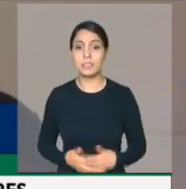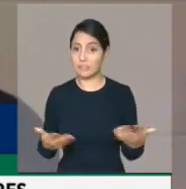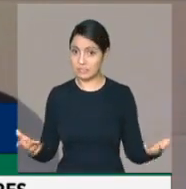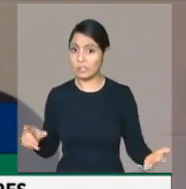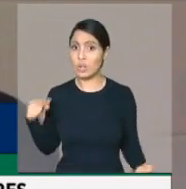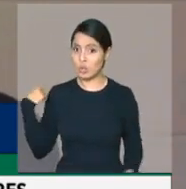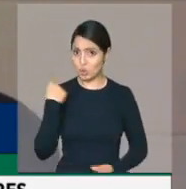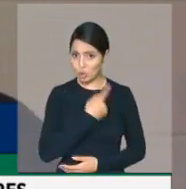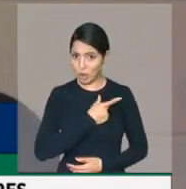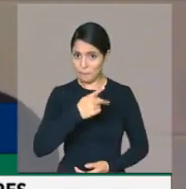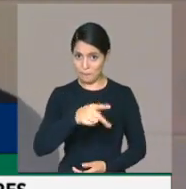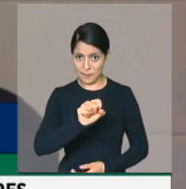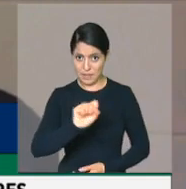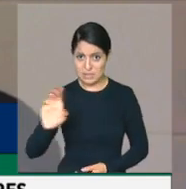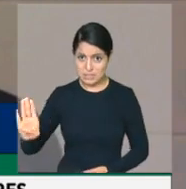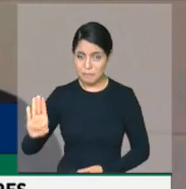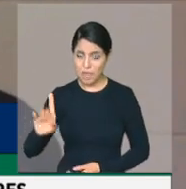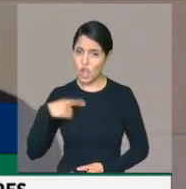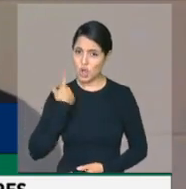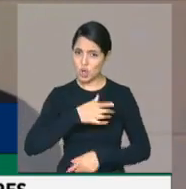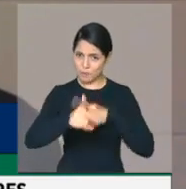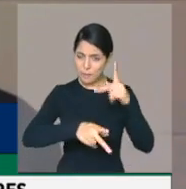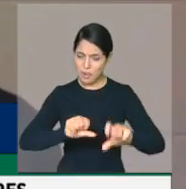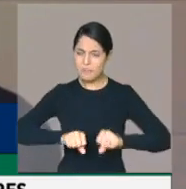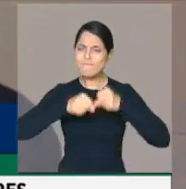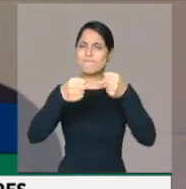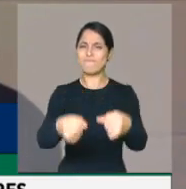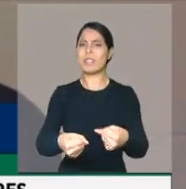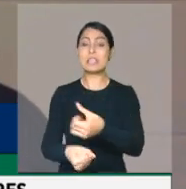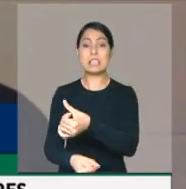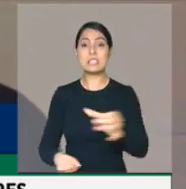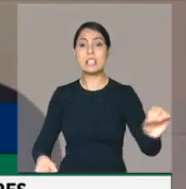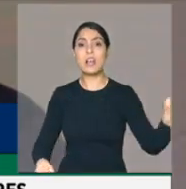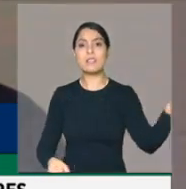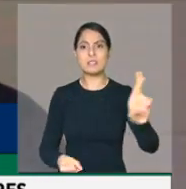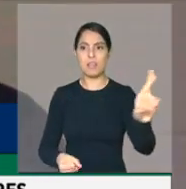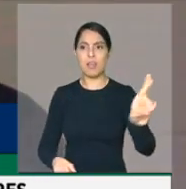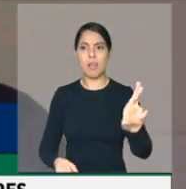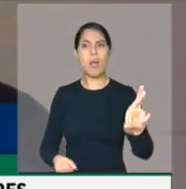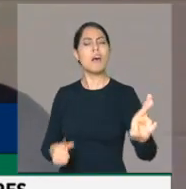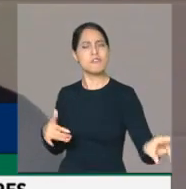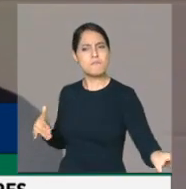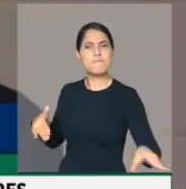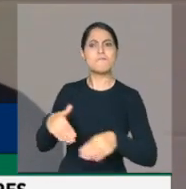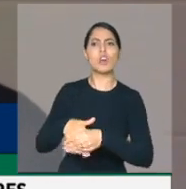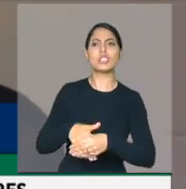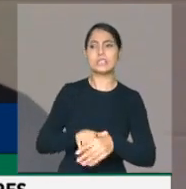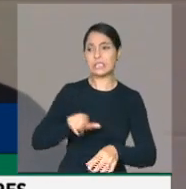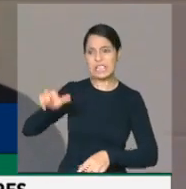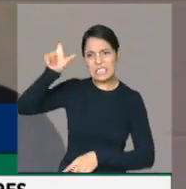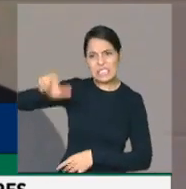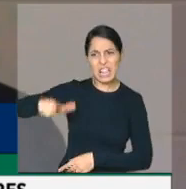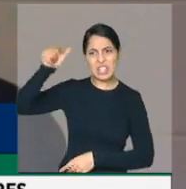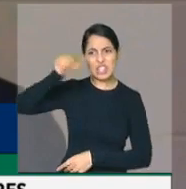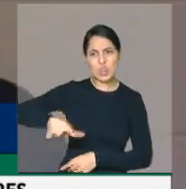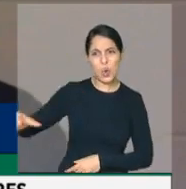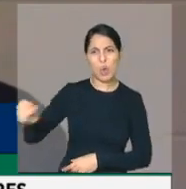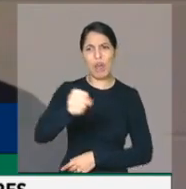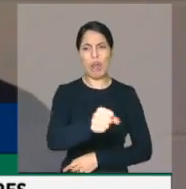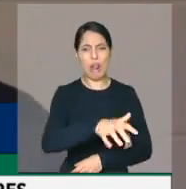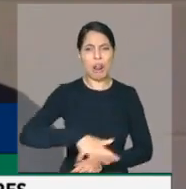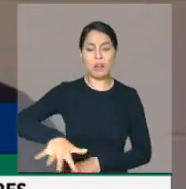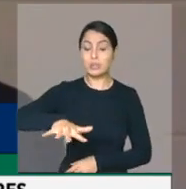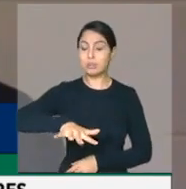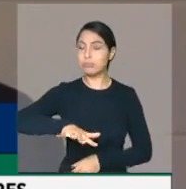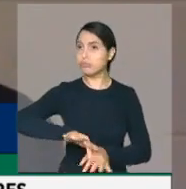em defesa do povo brasileiro, do auxílio de R$ 600 e a reeleição deste, que já é de longe o